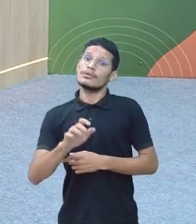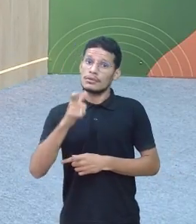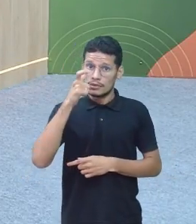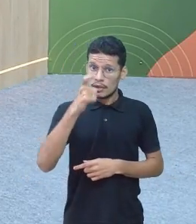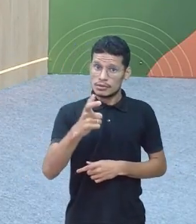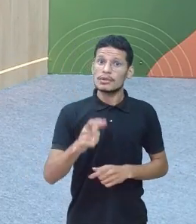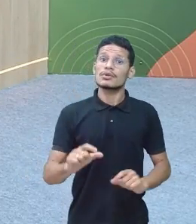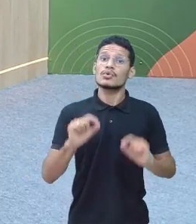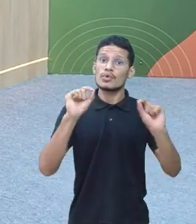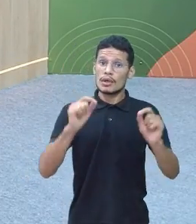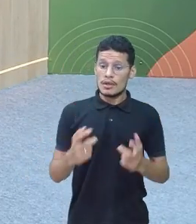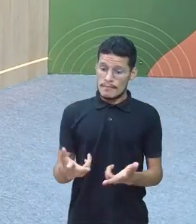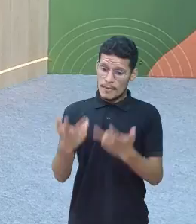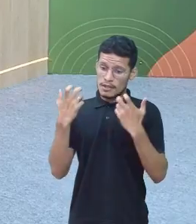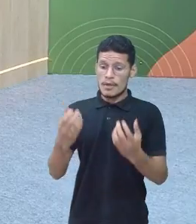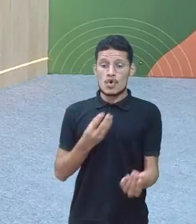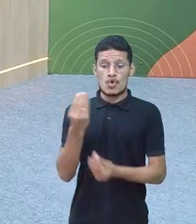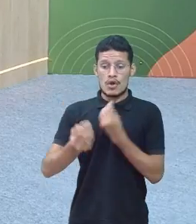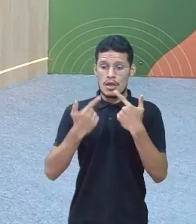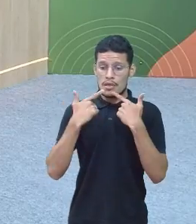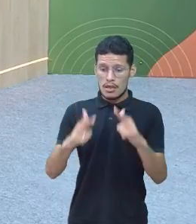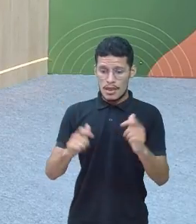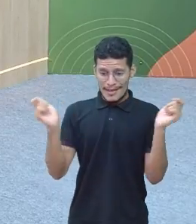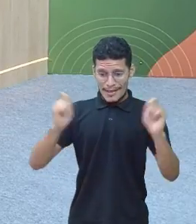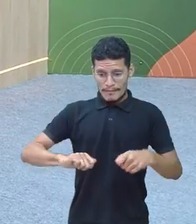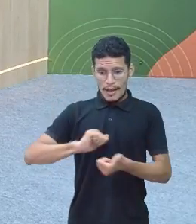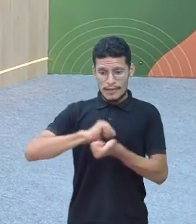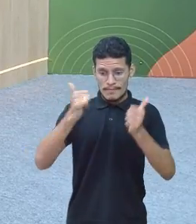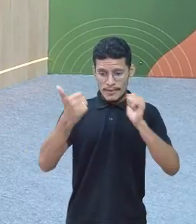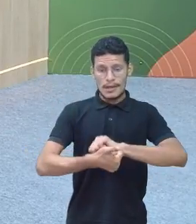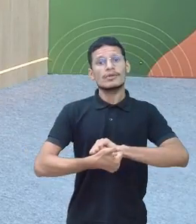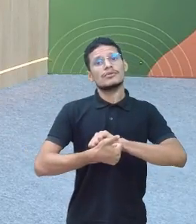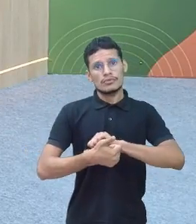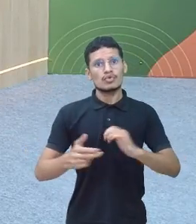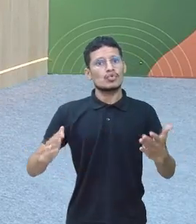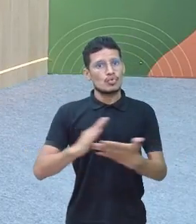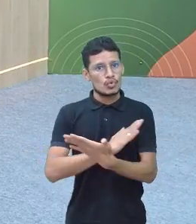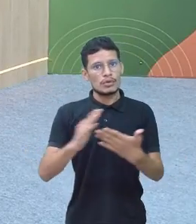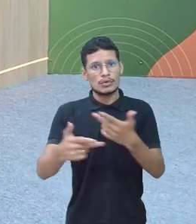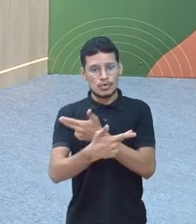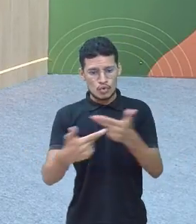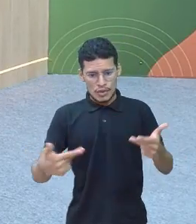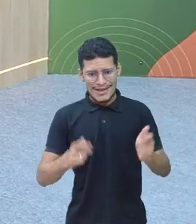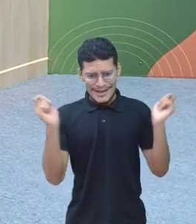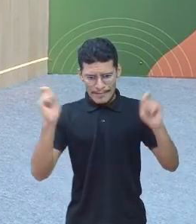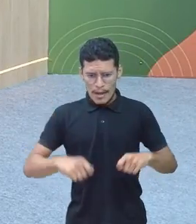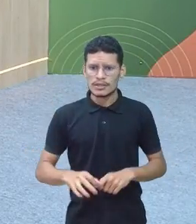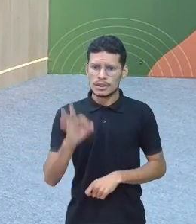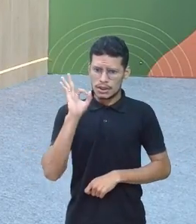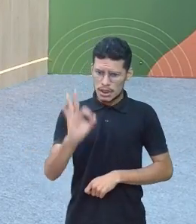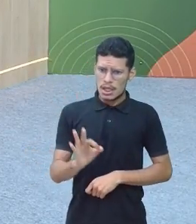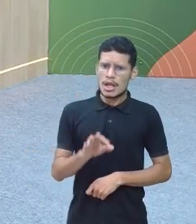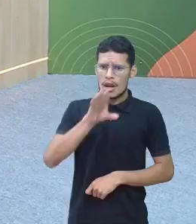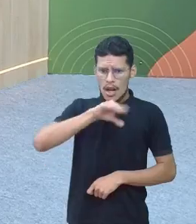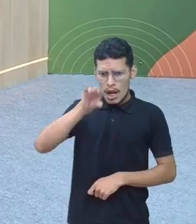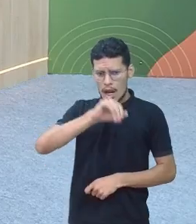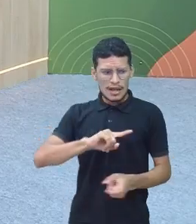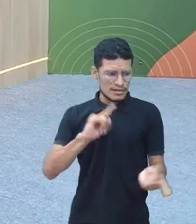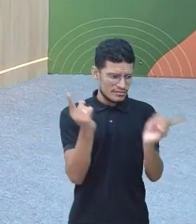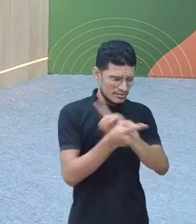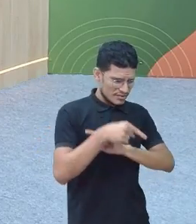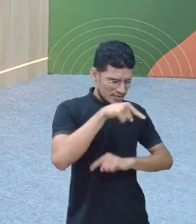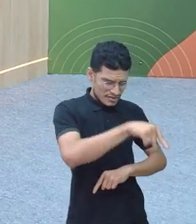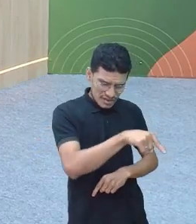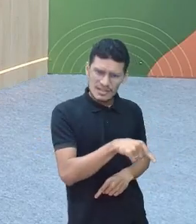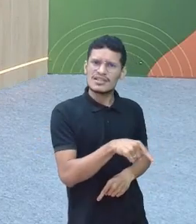a linguagem está se adaptando, né? As coisas que funcionam oralmente, elas não funcionam na escrita, ou vice-versa, elas perdem o